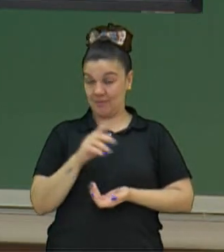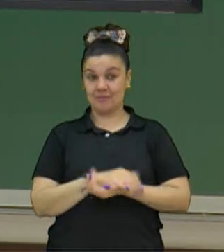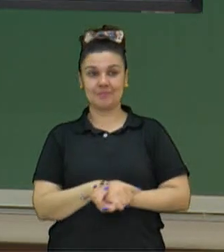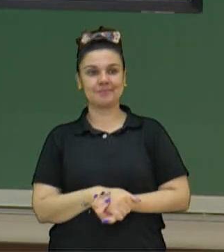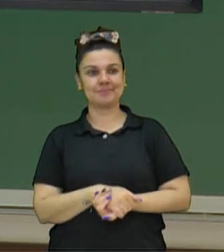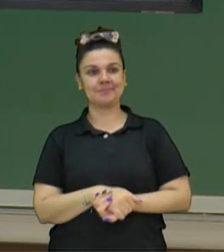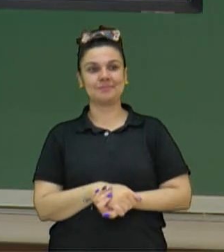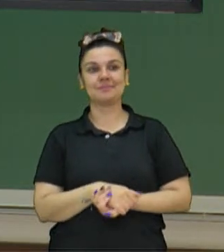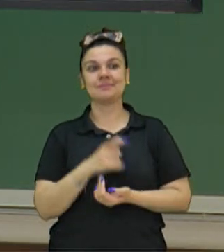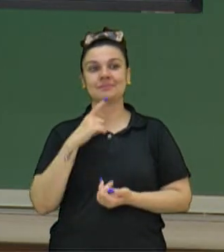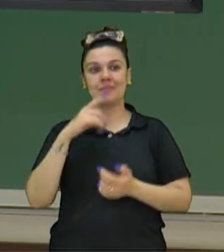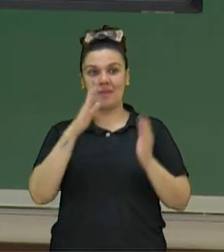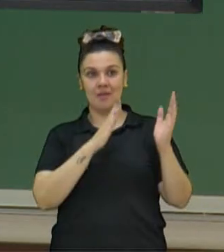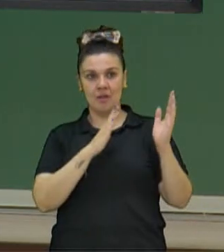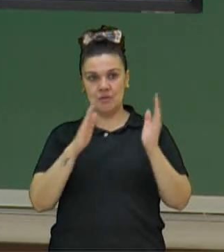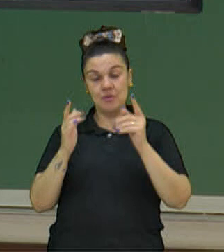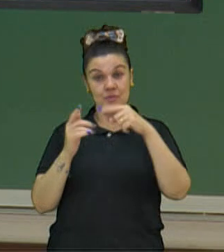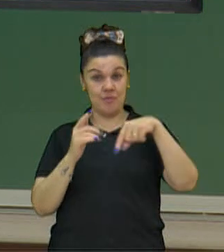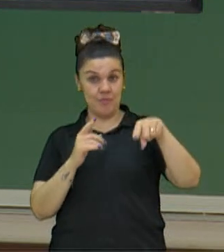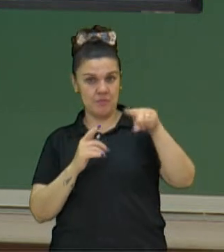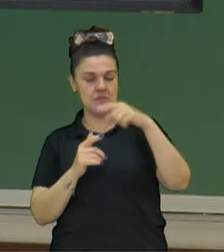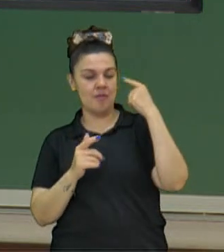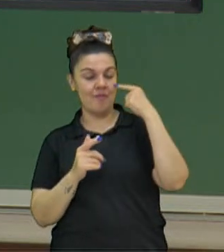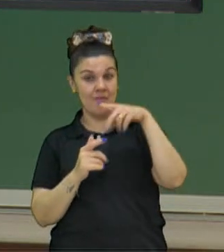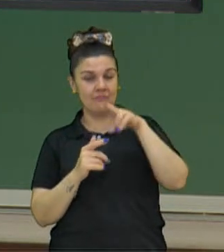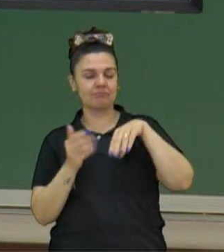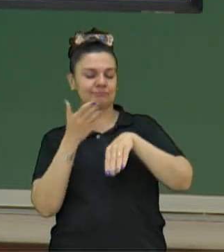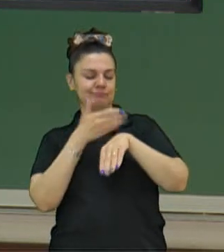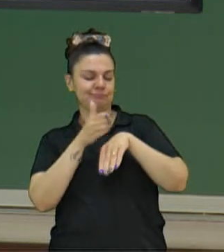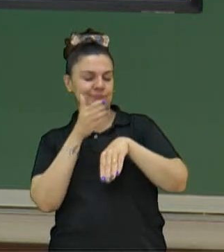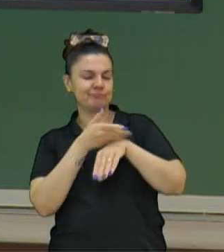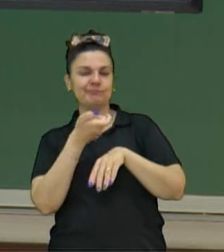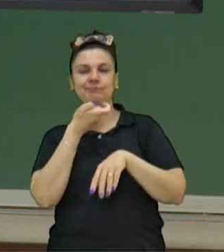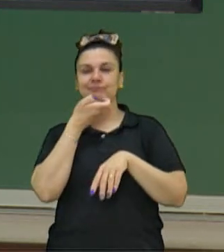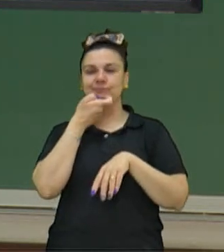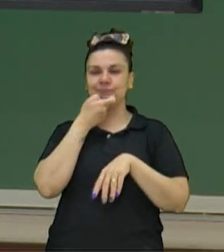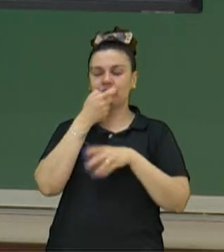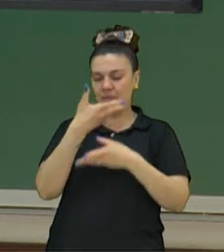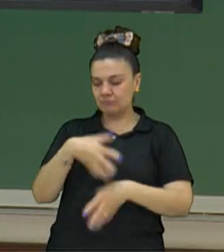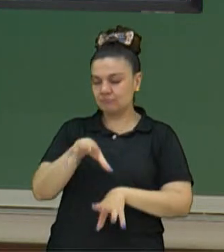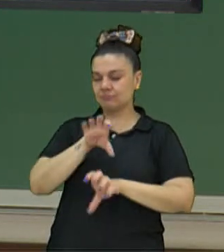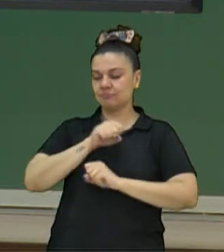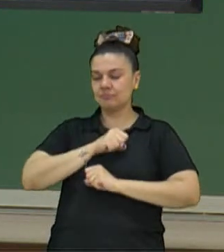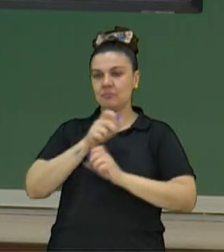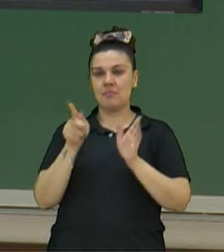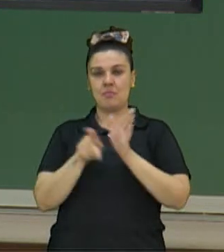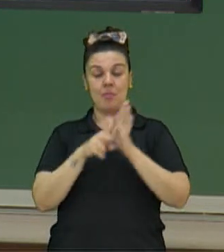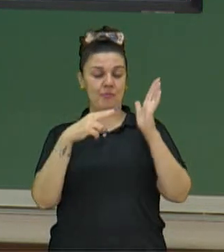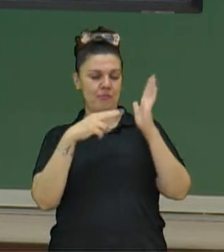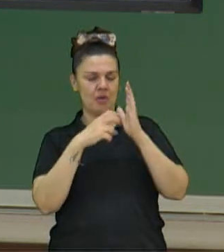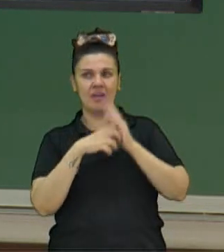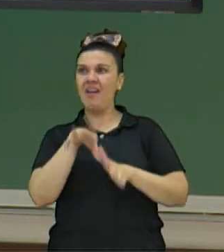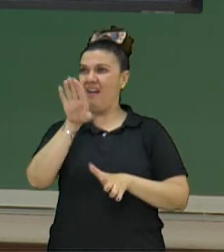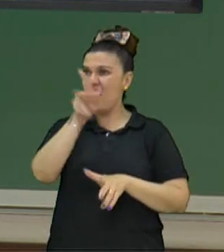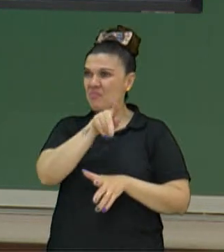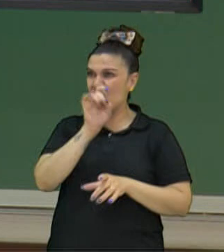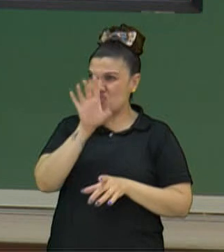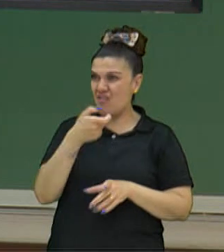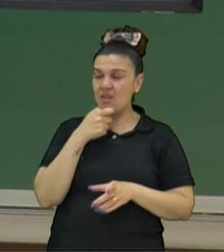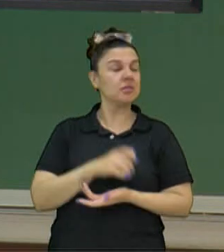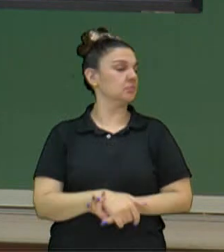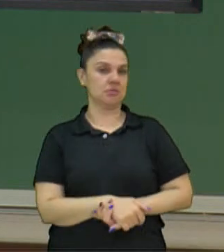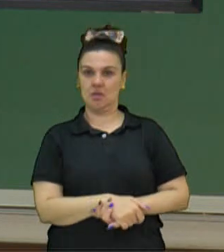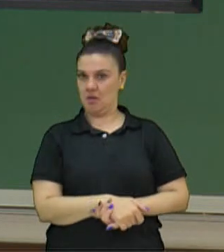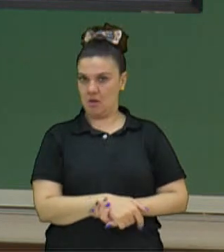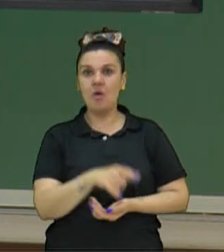tem a historinha, tudo certinho. Você vai treinando o teu inglês, vai adquirindo vocabulário. Mas teacher, só tem inglês? Não,